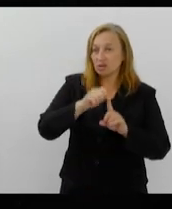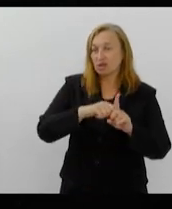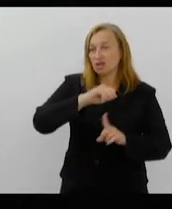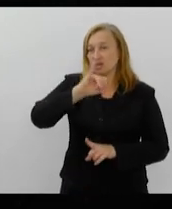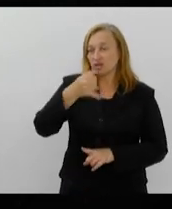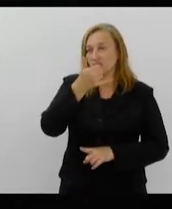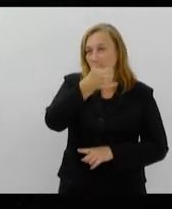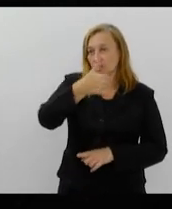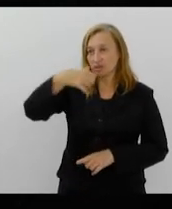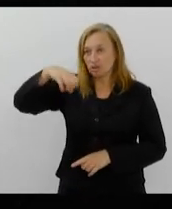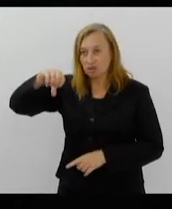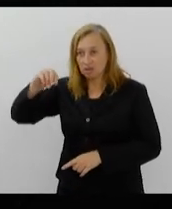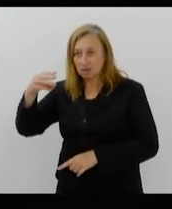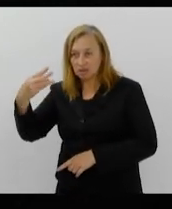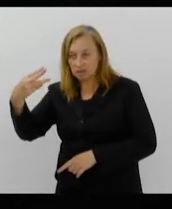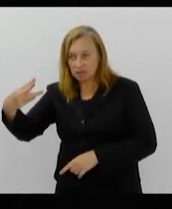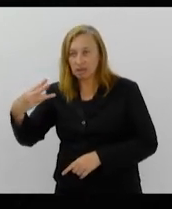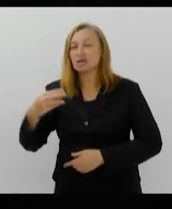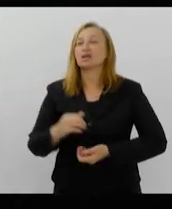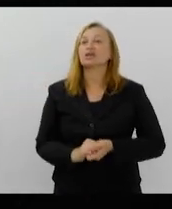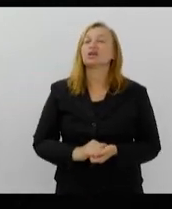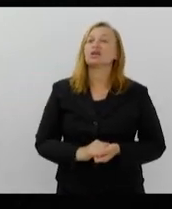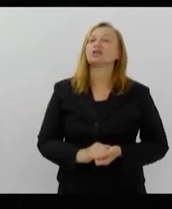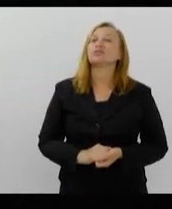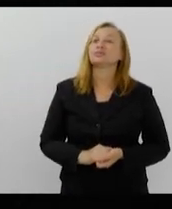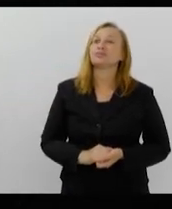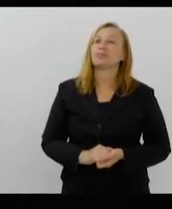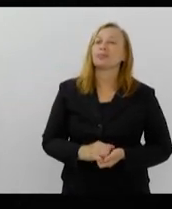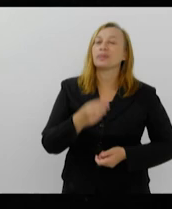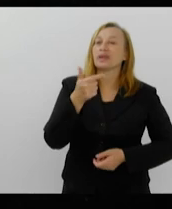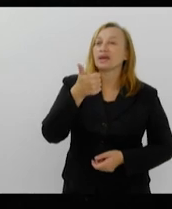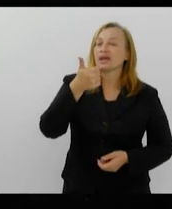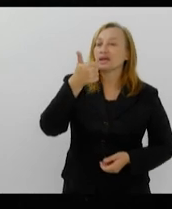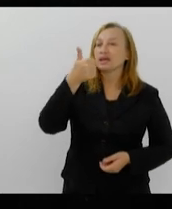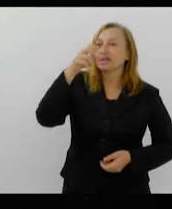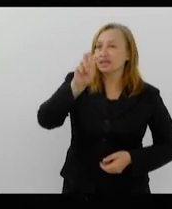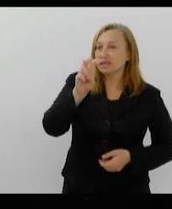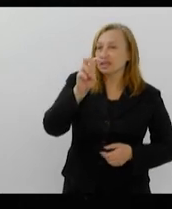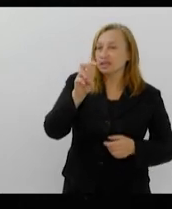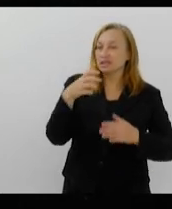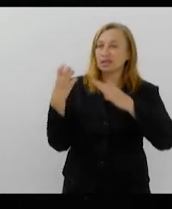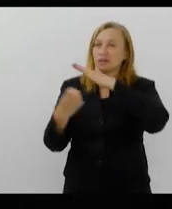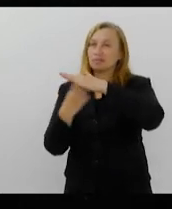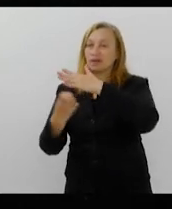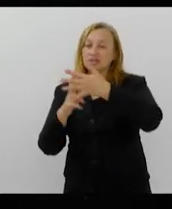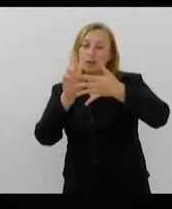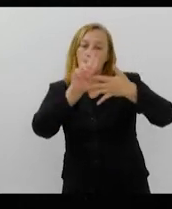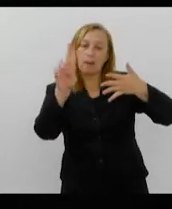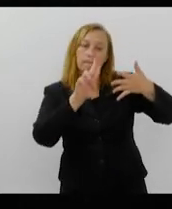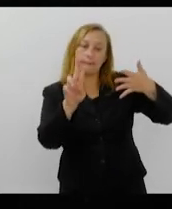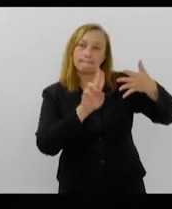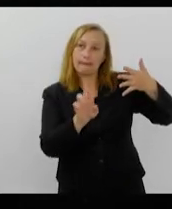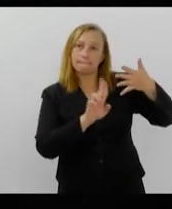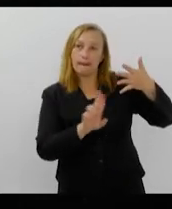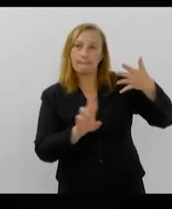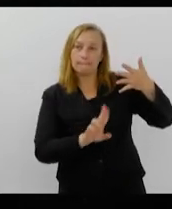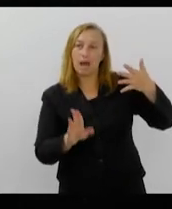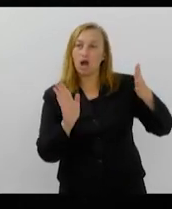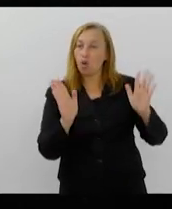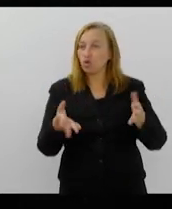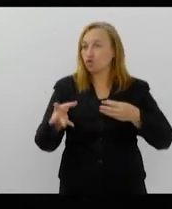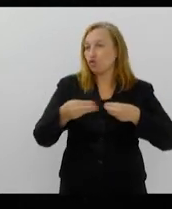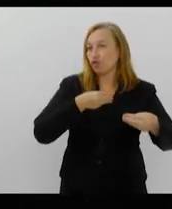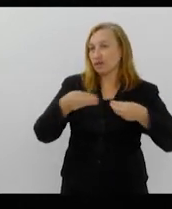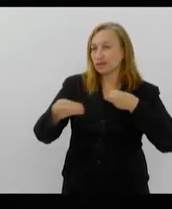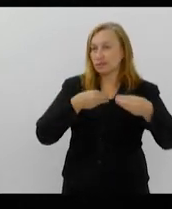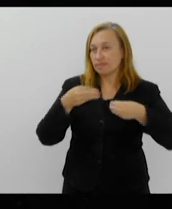anteriormente, diante dessa cláusula que limitava 15 empresas credenciadas, hoje a